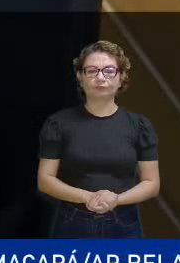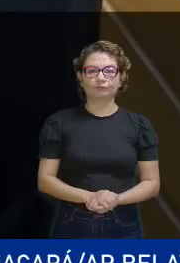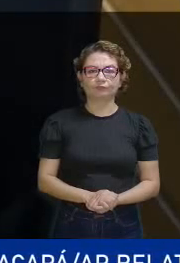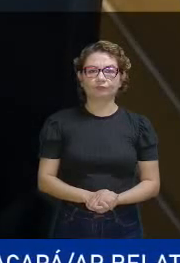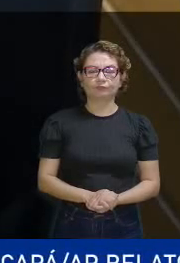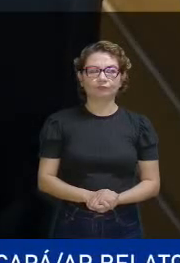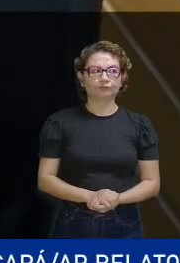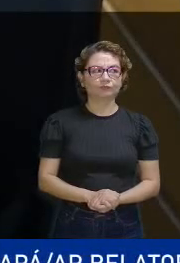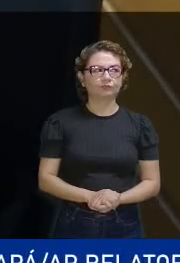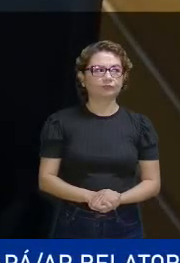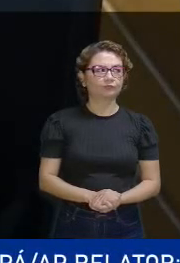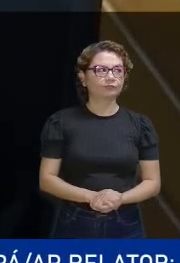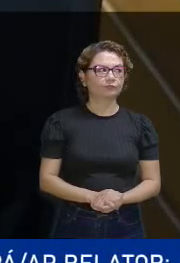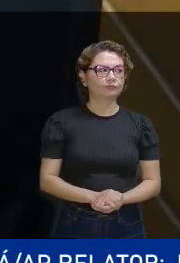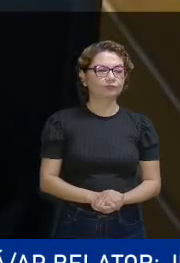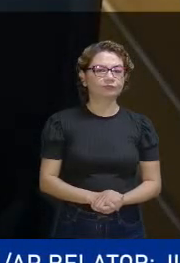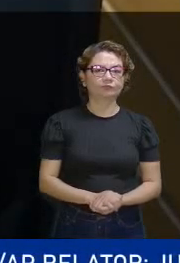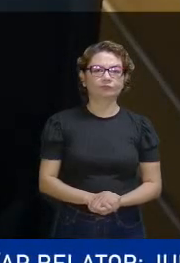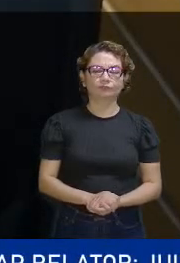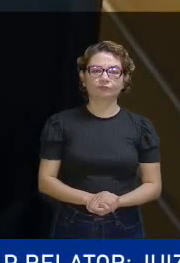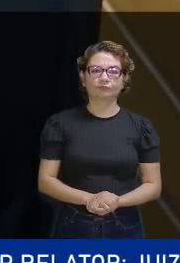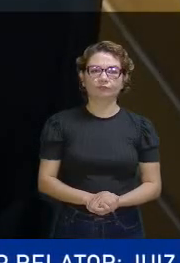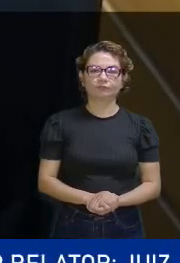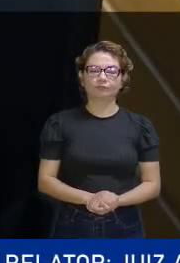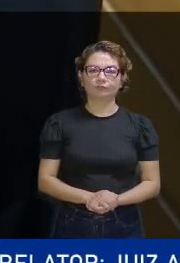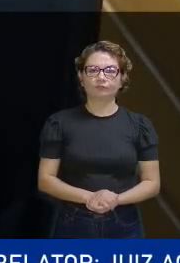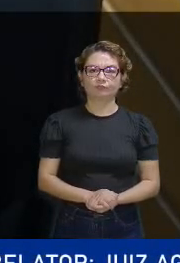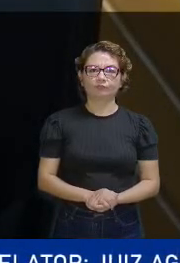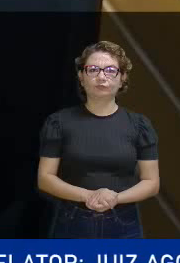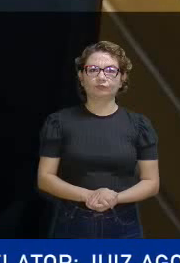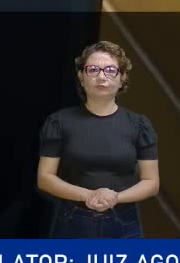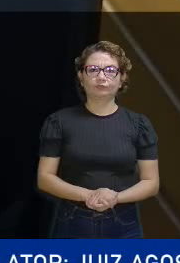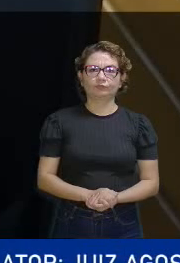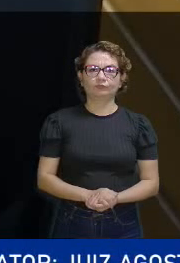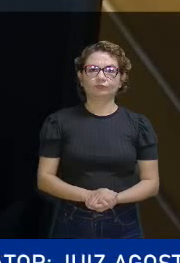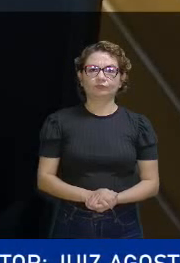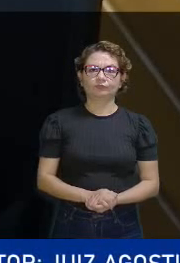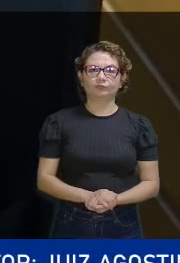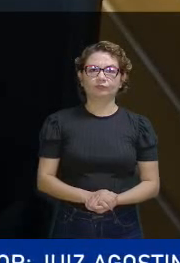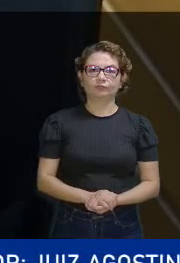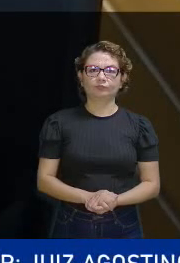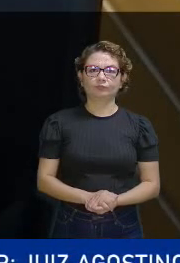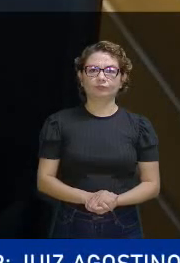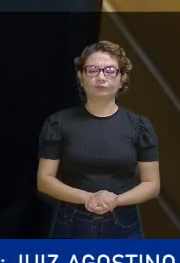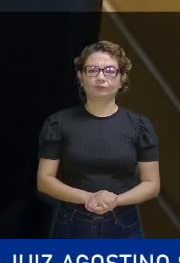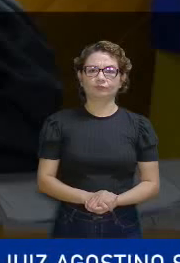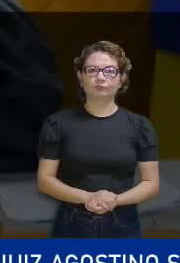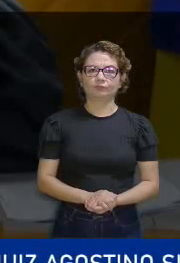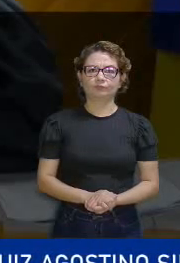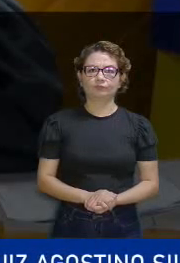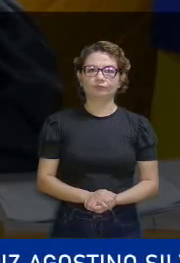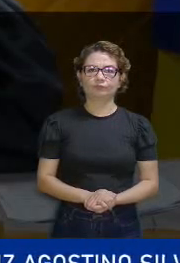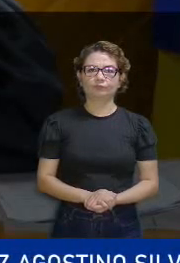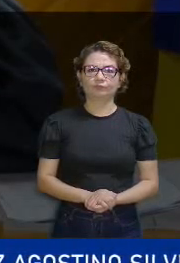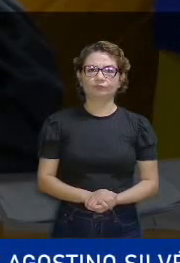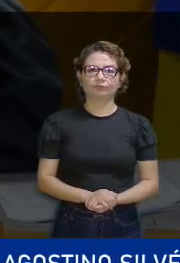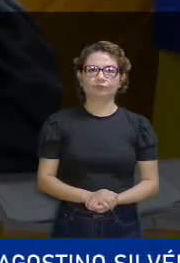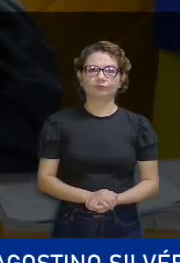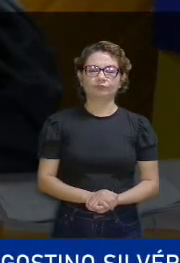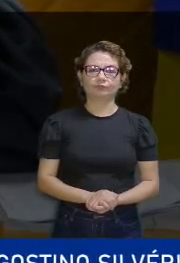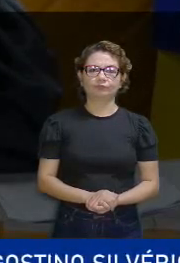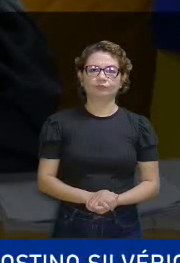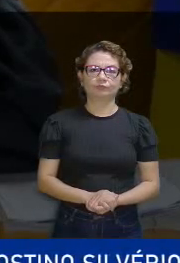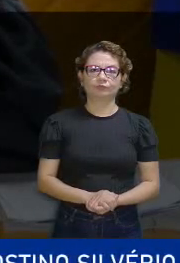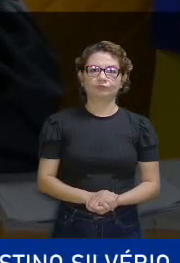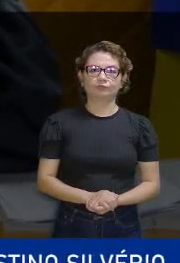Foco na juíza Tina Souza. Ela é branca, de cabelos curtíssimos, Perdão, excelência. castanho escuro, penteados para trás. Usa leve maquiagem